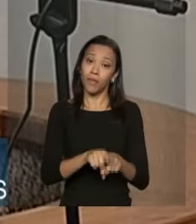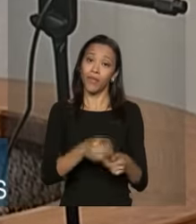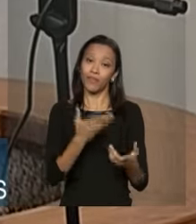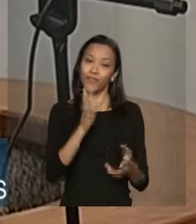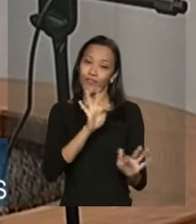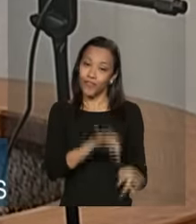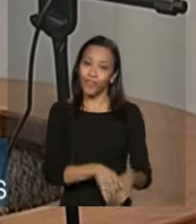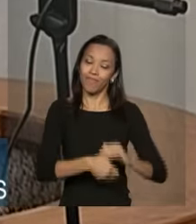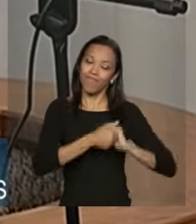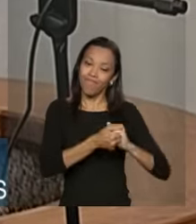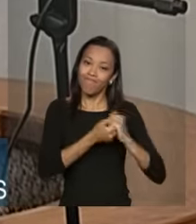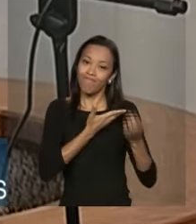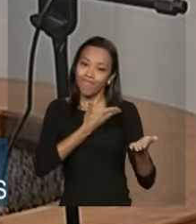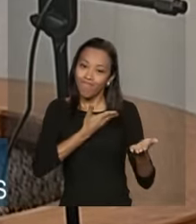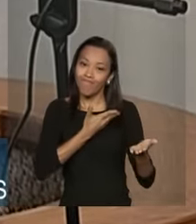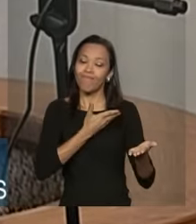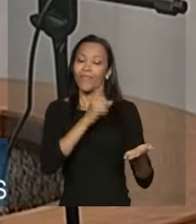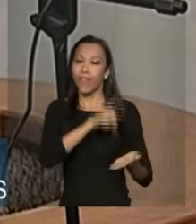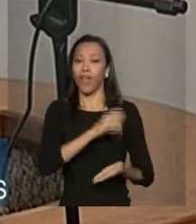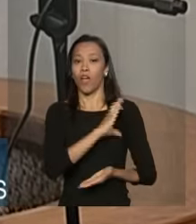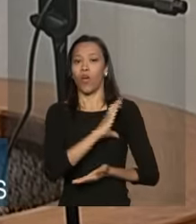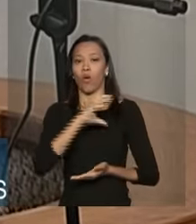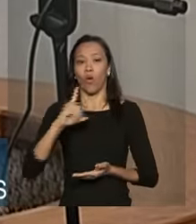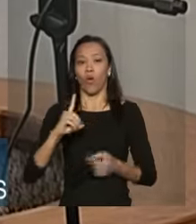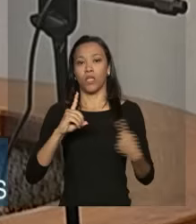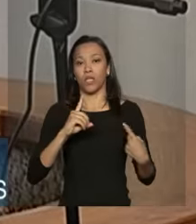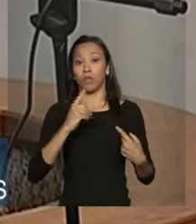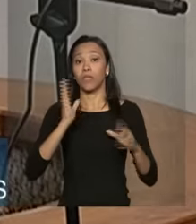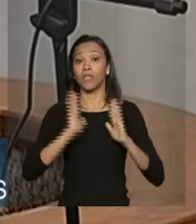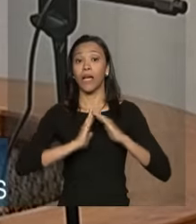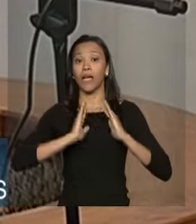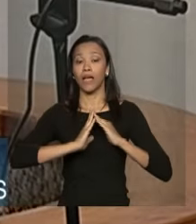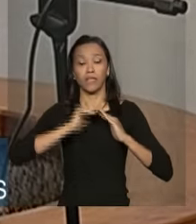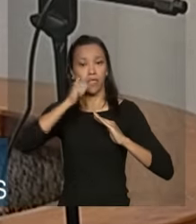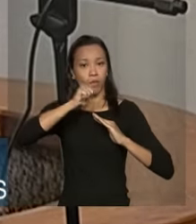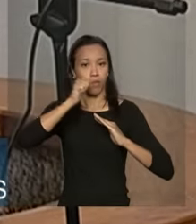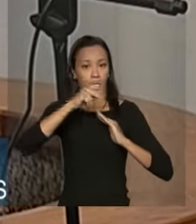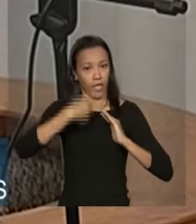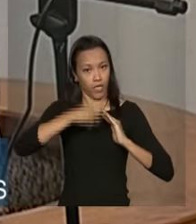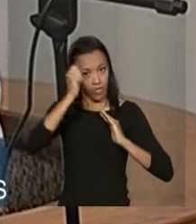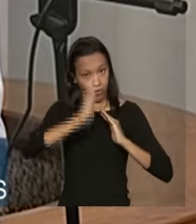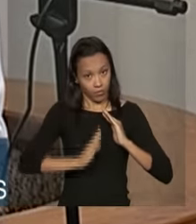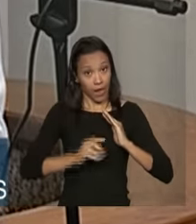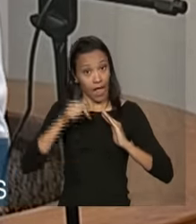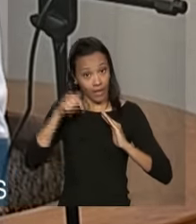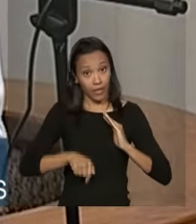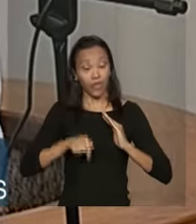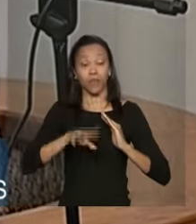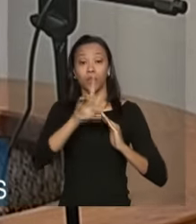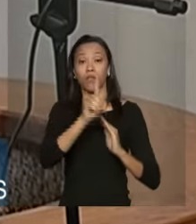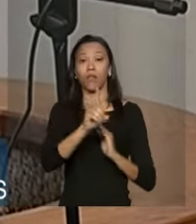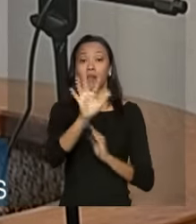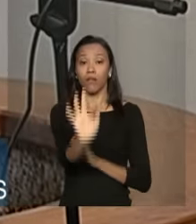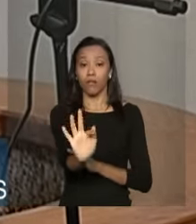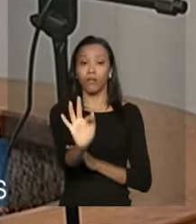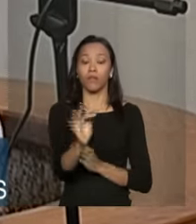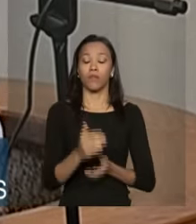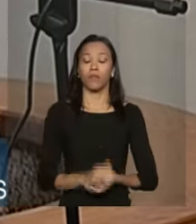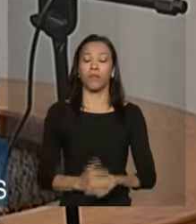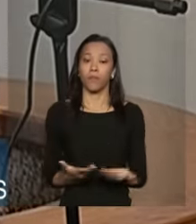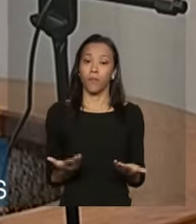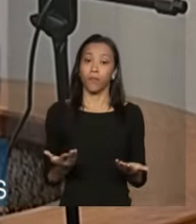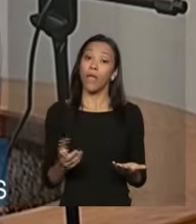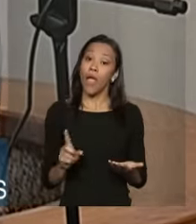Arlene Cruz coordenadora da casa da mulher brasileira de Brasília é